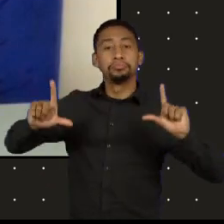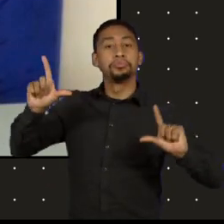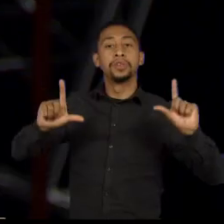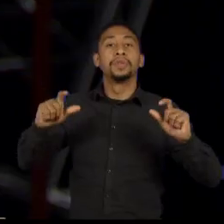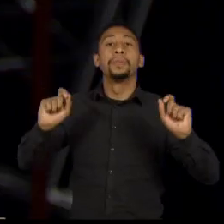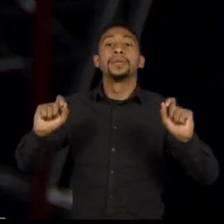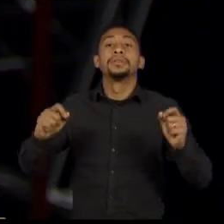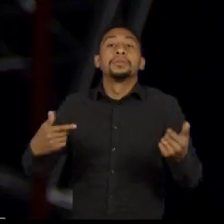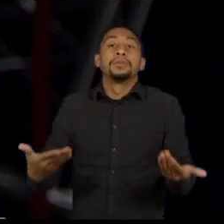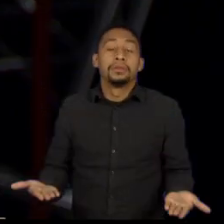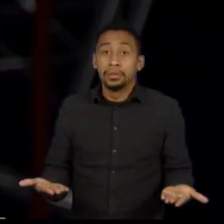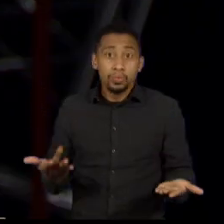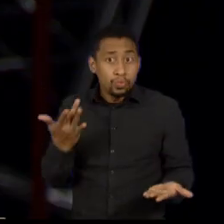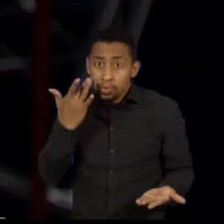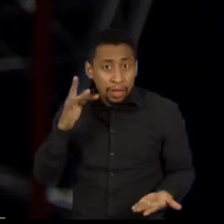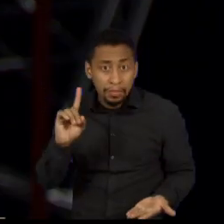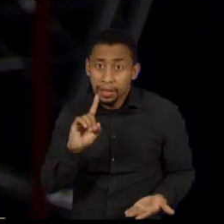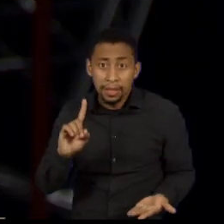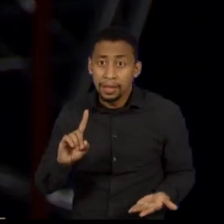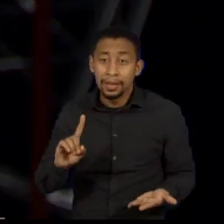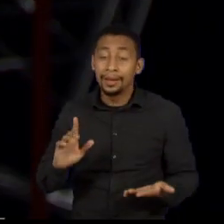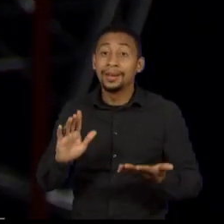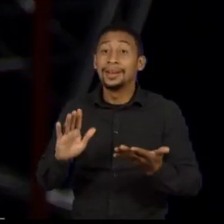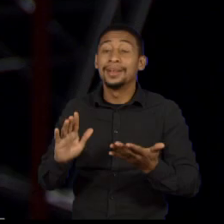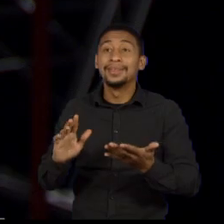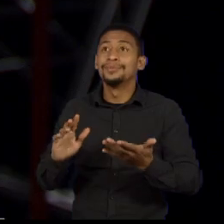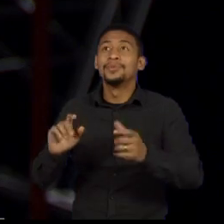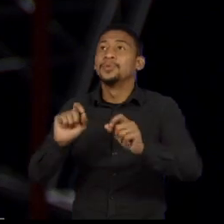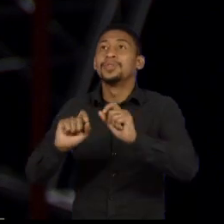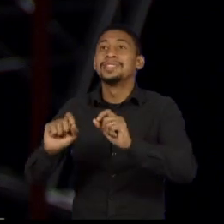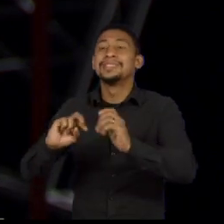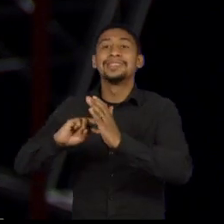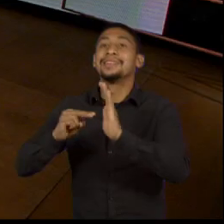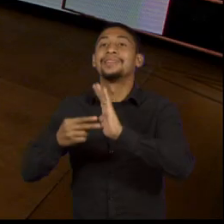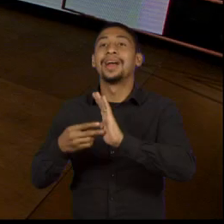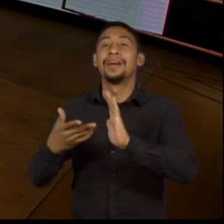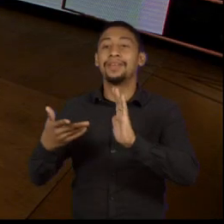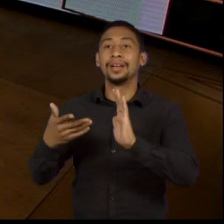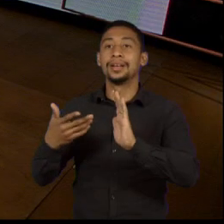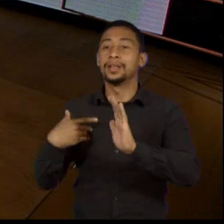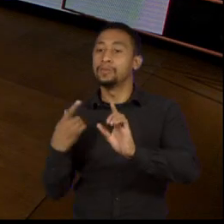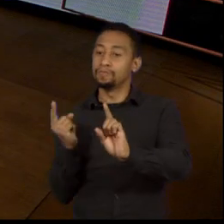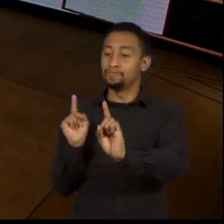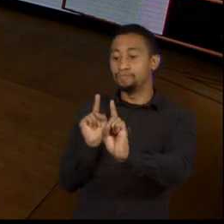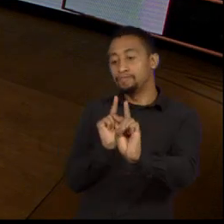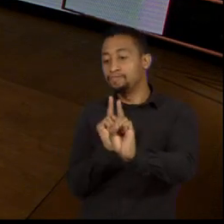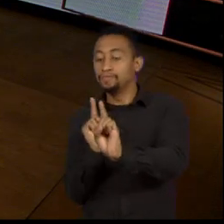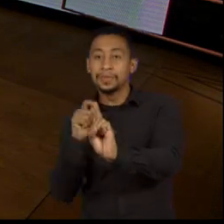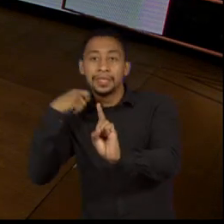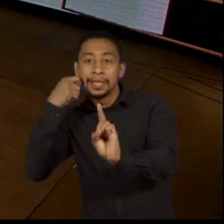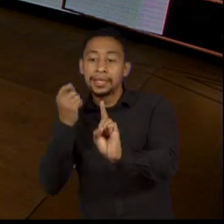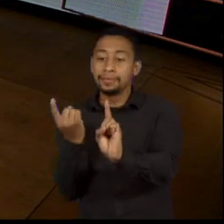uma novela, uma dramaturgia. E eu não sabia o que era não atuar, entre aspas.